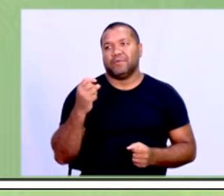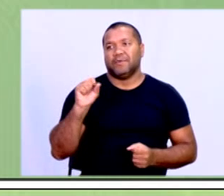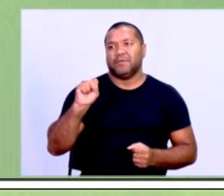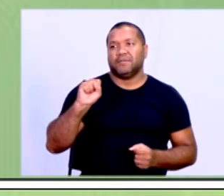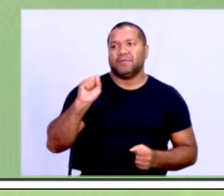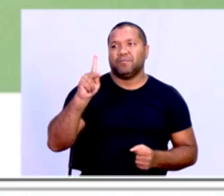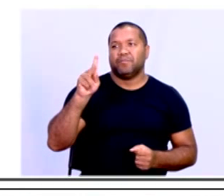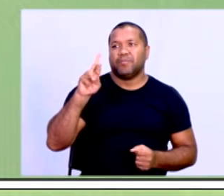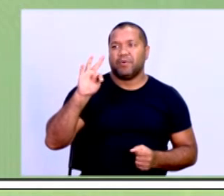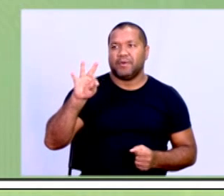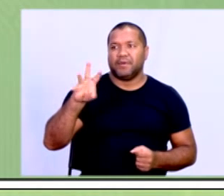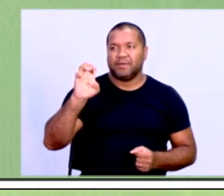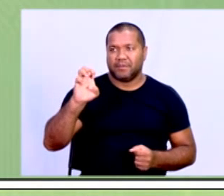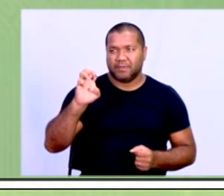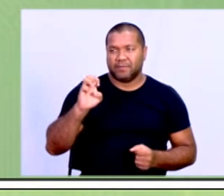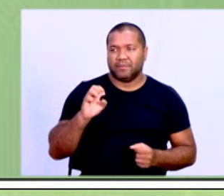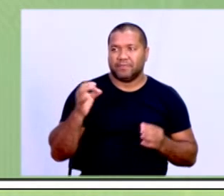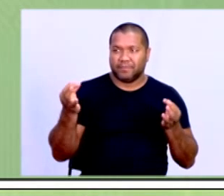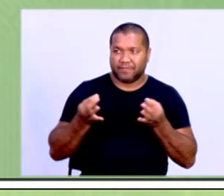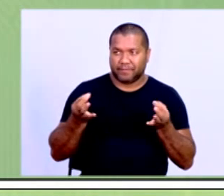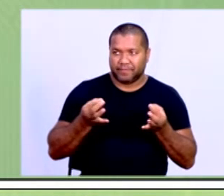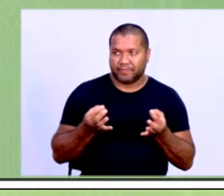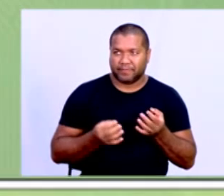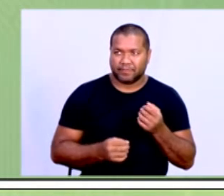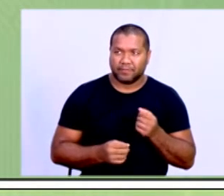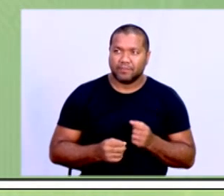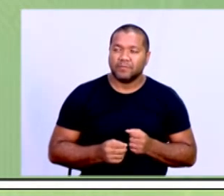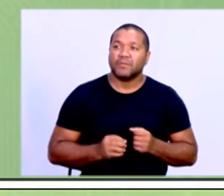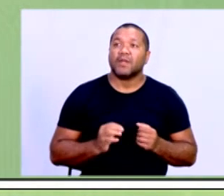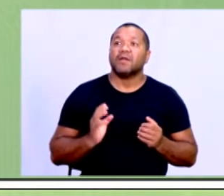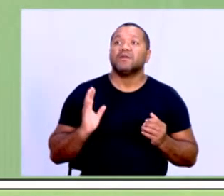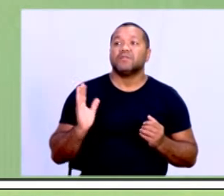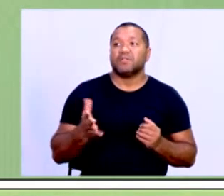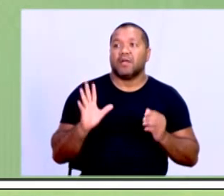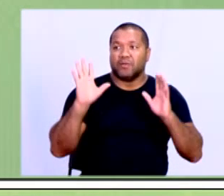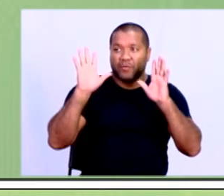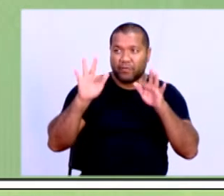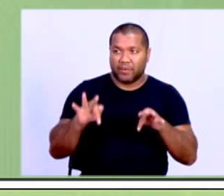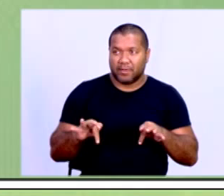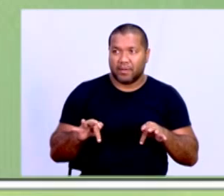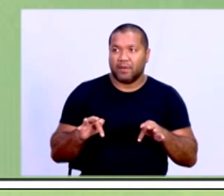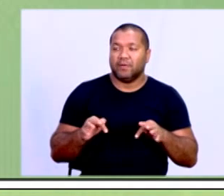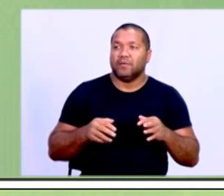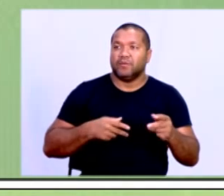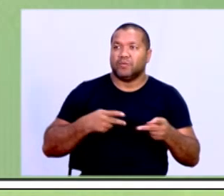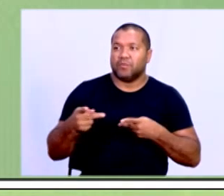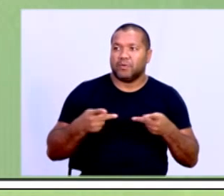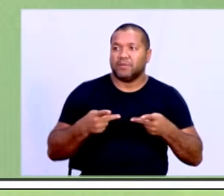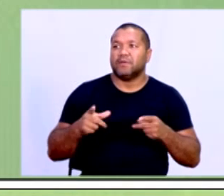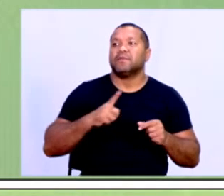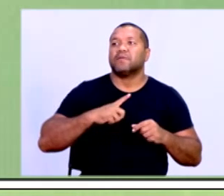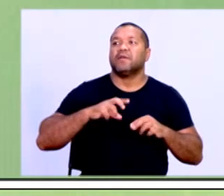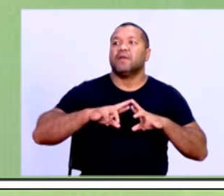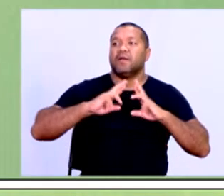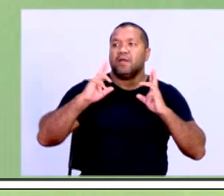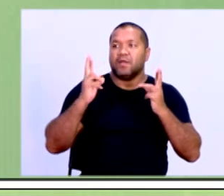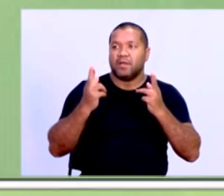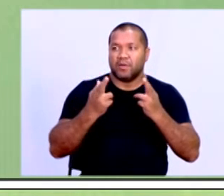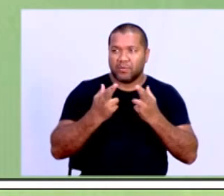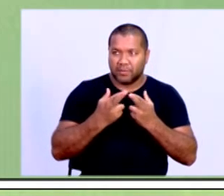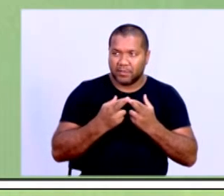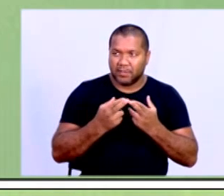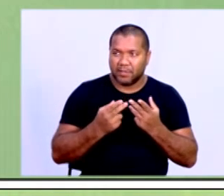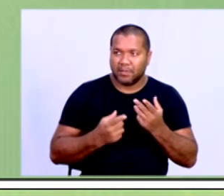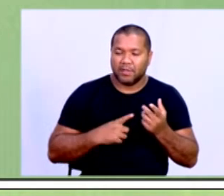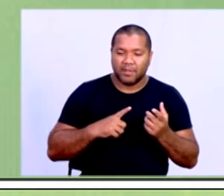Certo, pessoal? Vamos aqui mais para frente. Já no final do nosso projeto, tem a reunião de revisão. ela tem